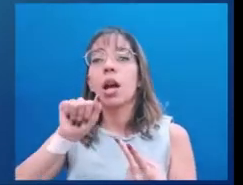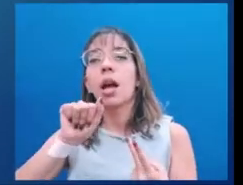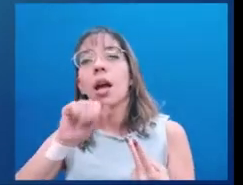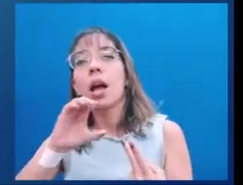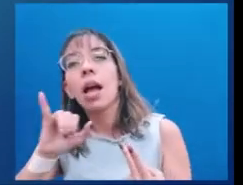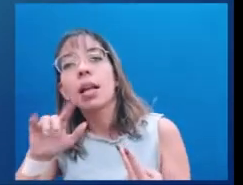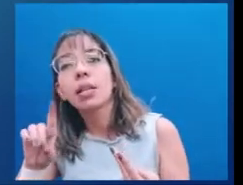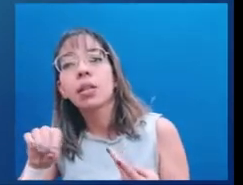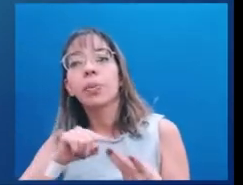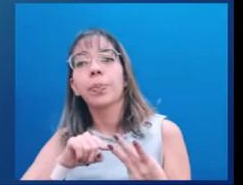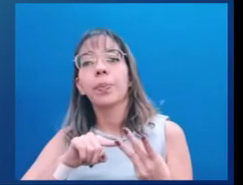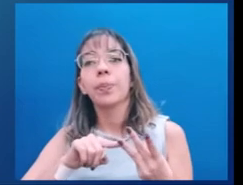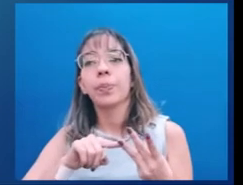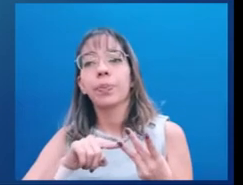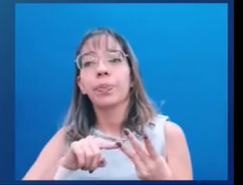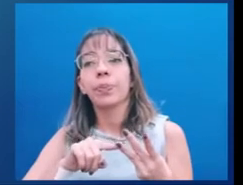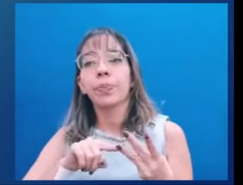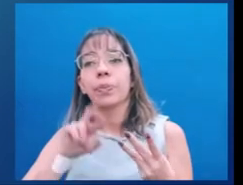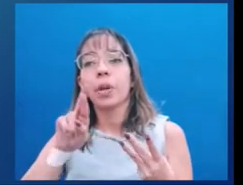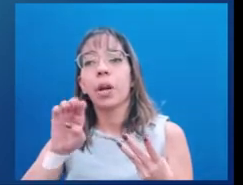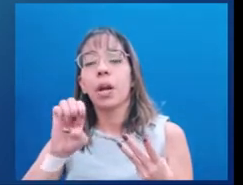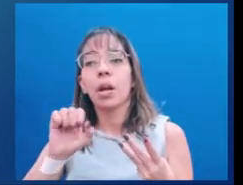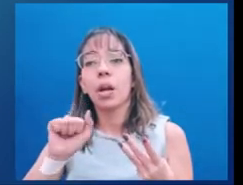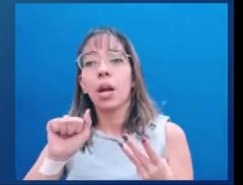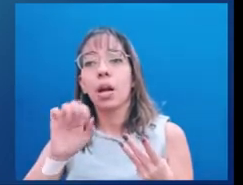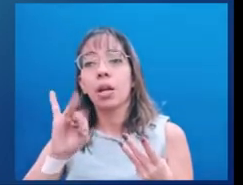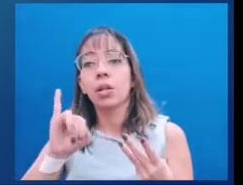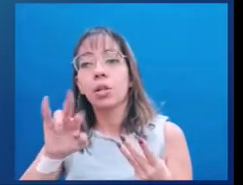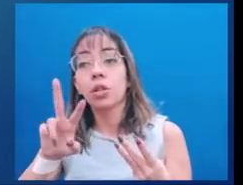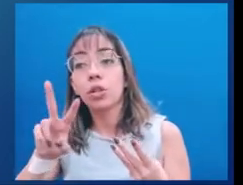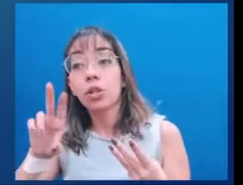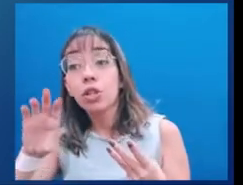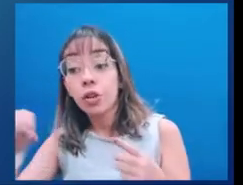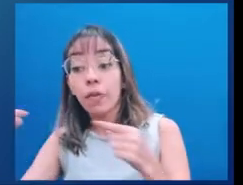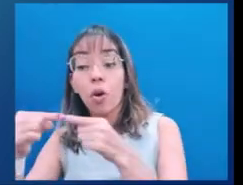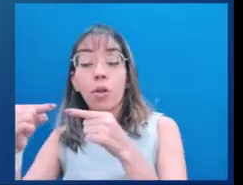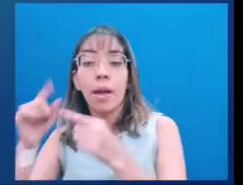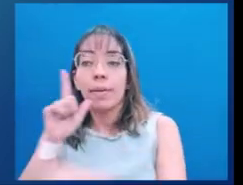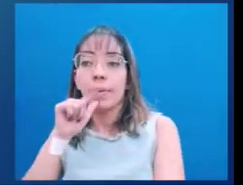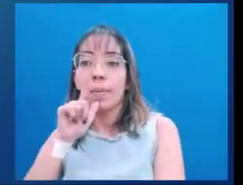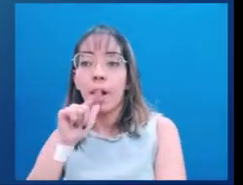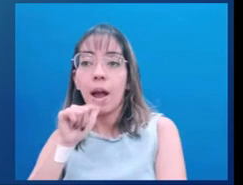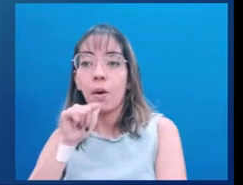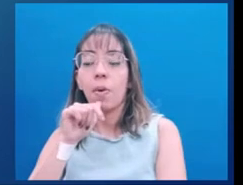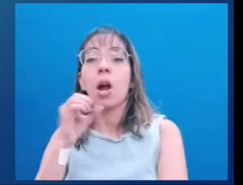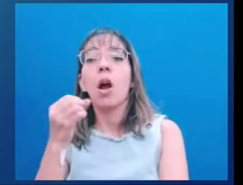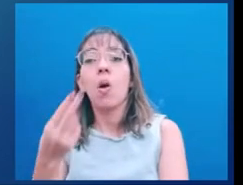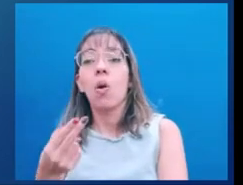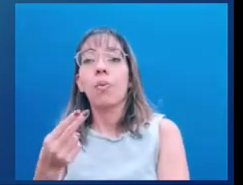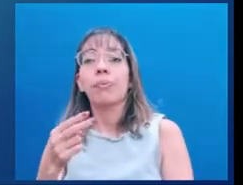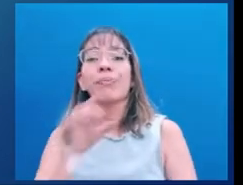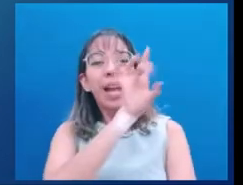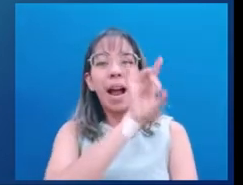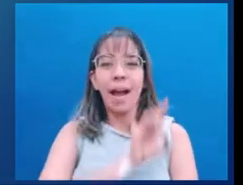substância alcalina, se ela é uma substância corrosiva, se é uma substância reativa em água, se é uma substância radioativa ou, né, com